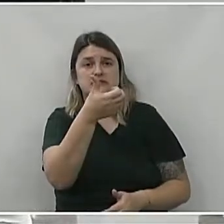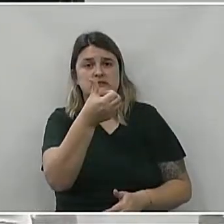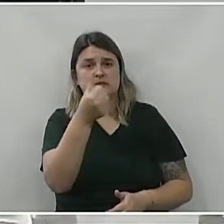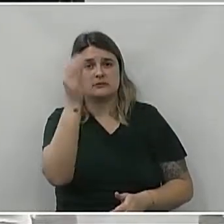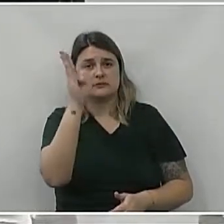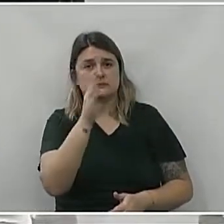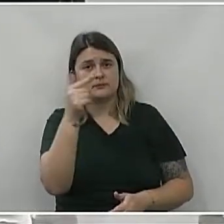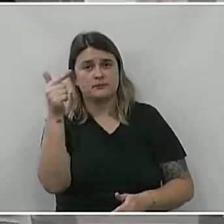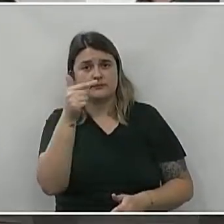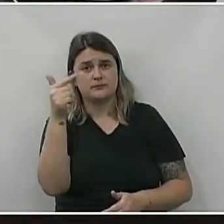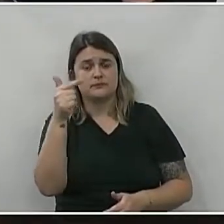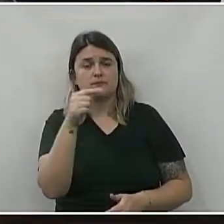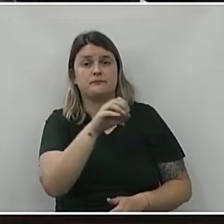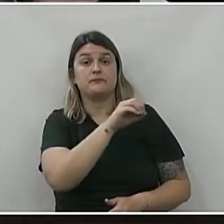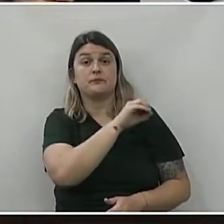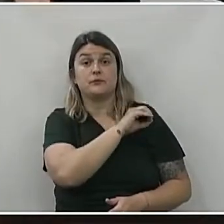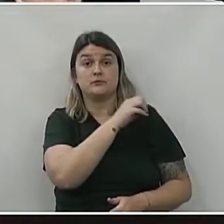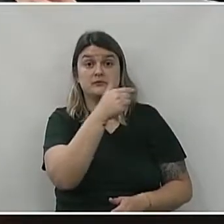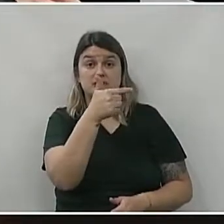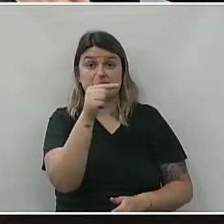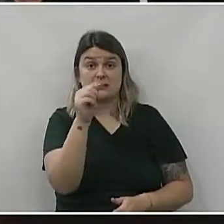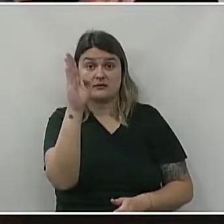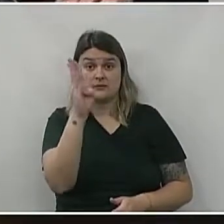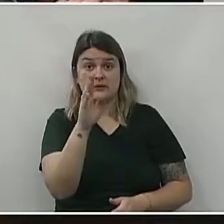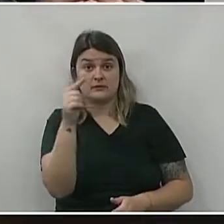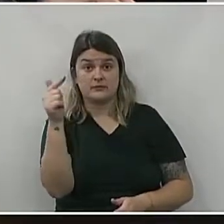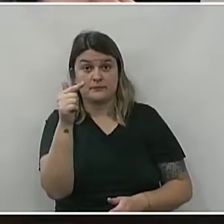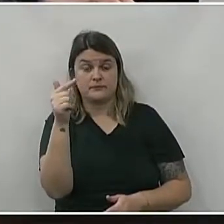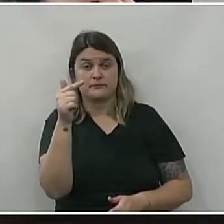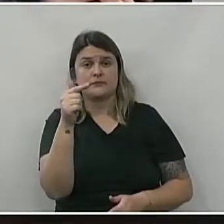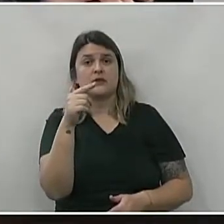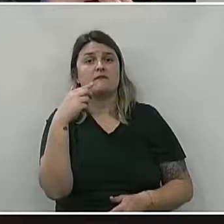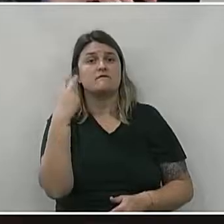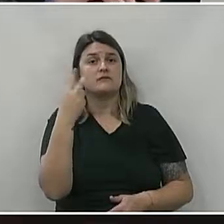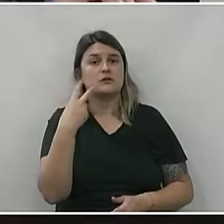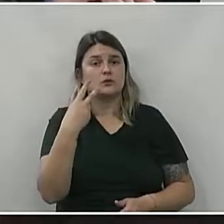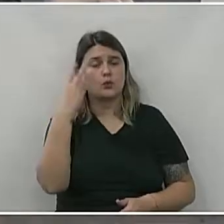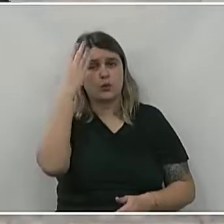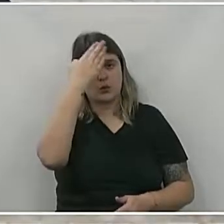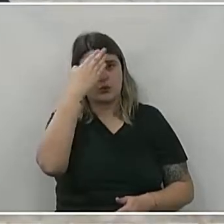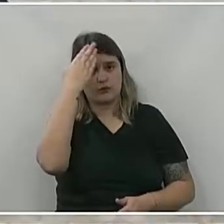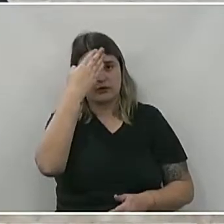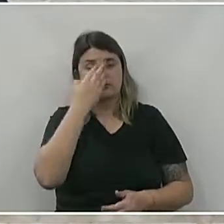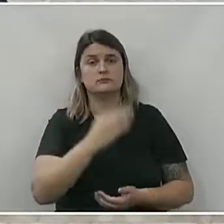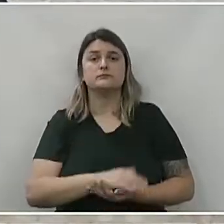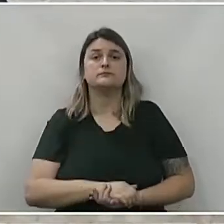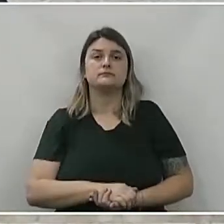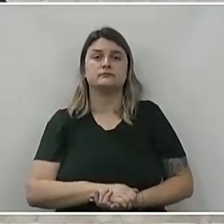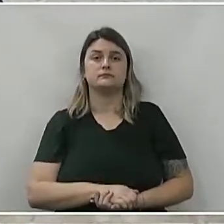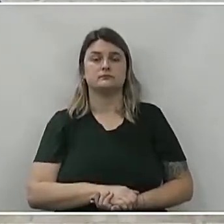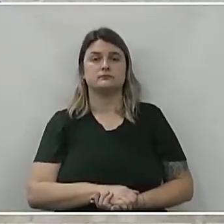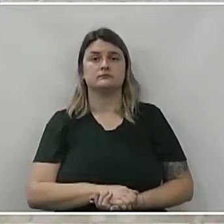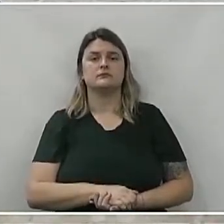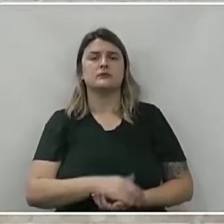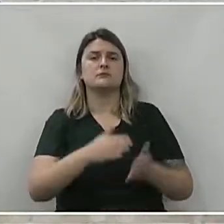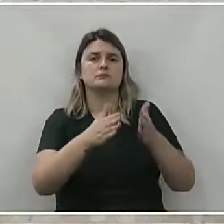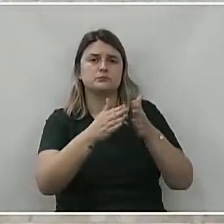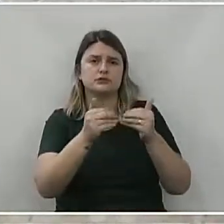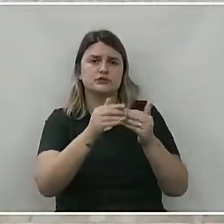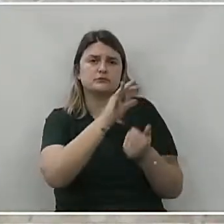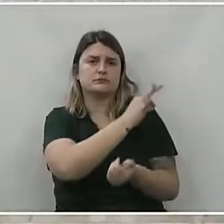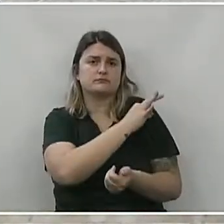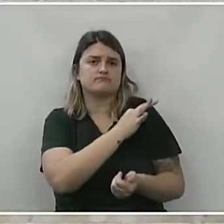de 2022. Número 27 de 2022, do vereador Cordovan Frederico de Melo Neto, ao chefe do